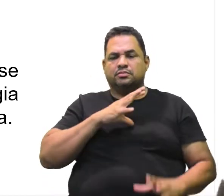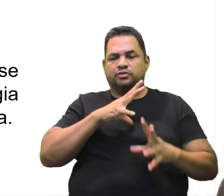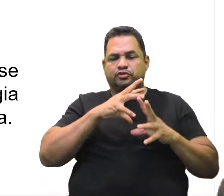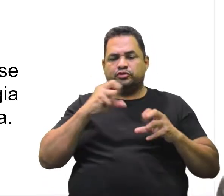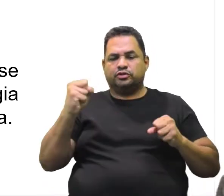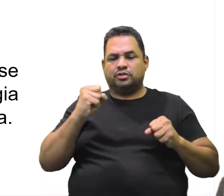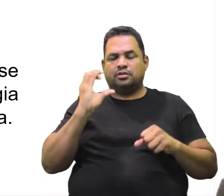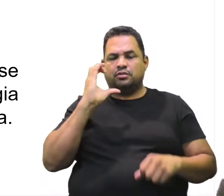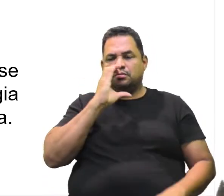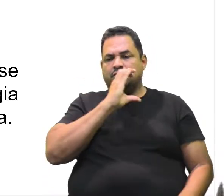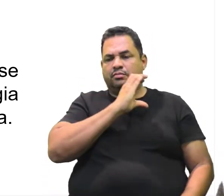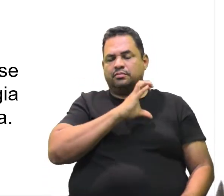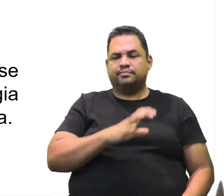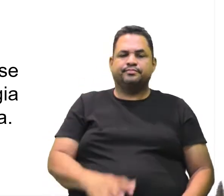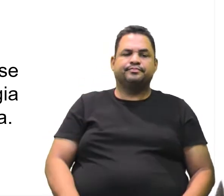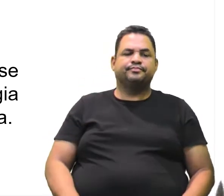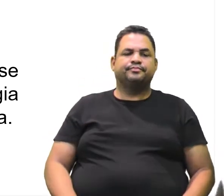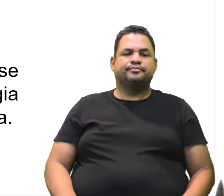de calor.